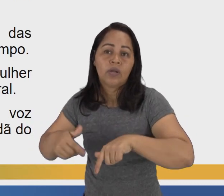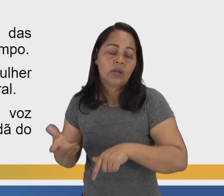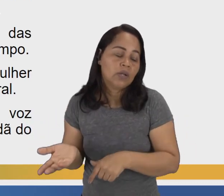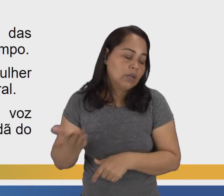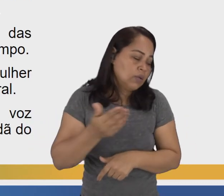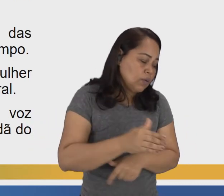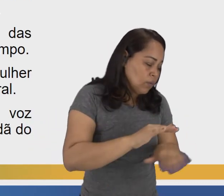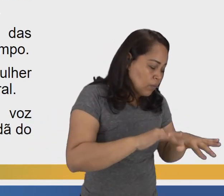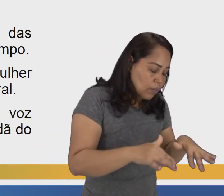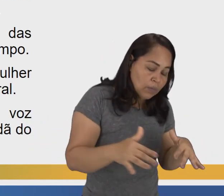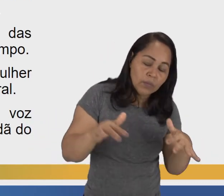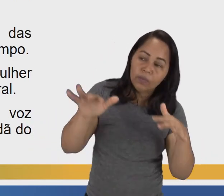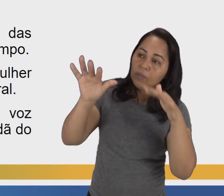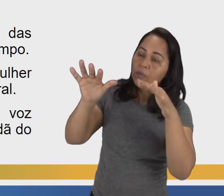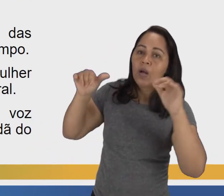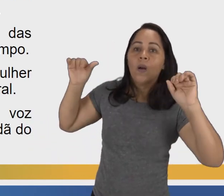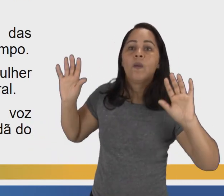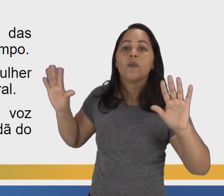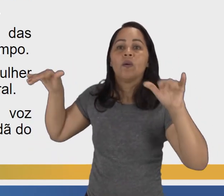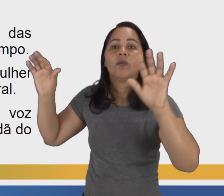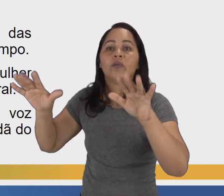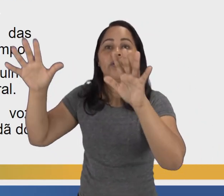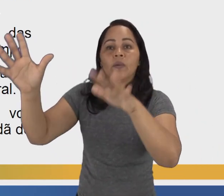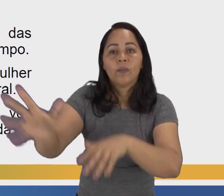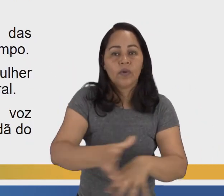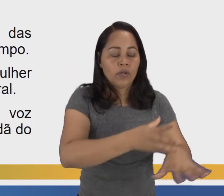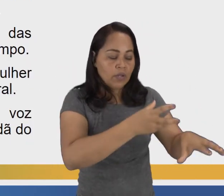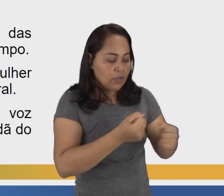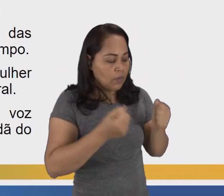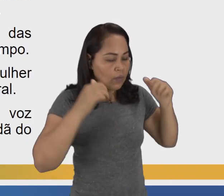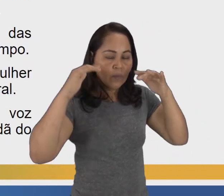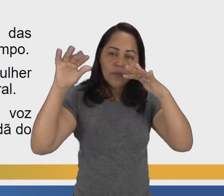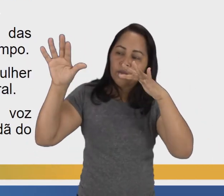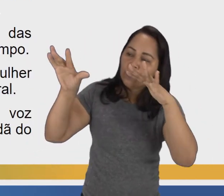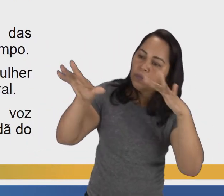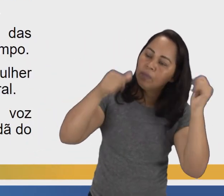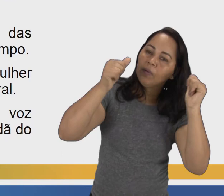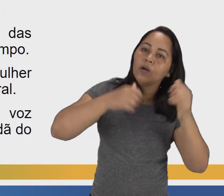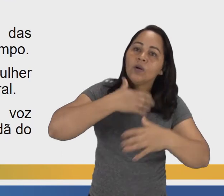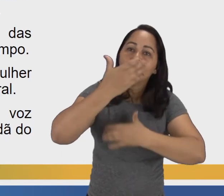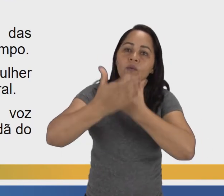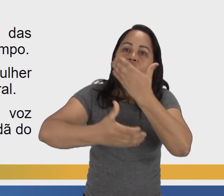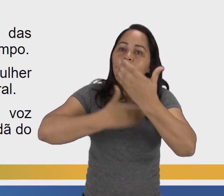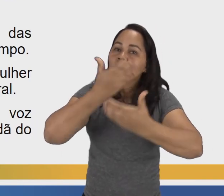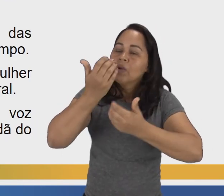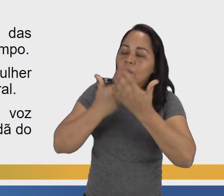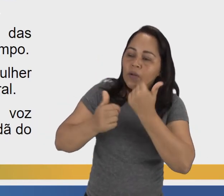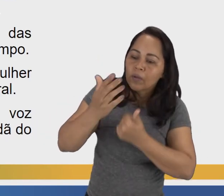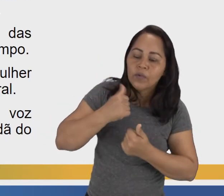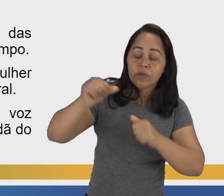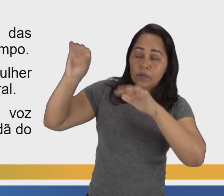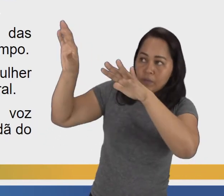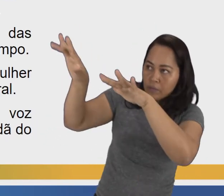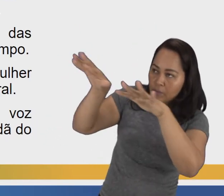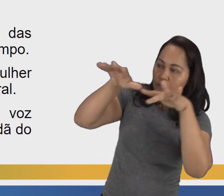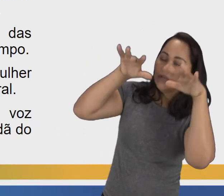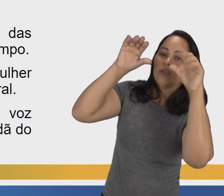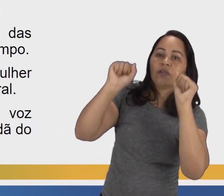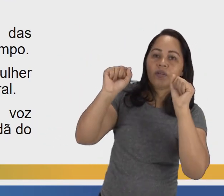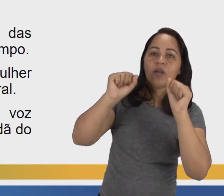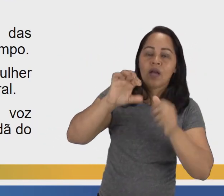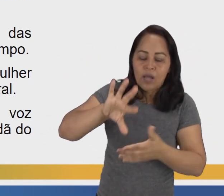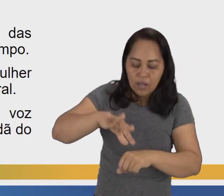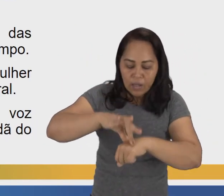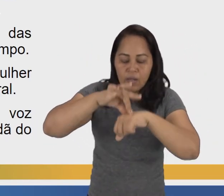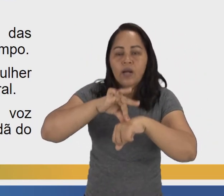va a traer cordonices para ti, te va a traer rica fruta para ti, te va a traer